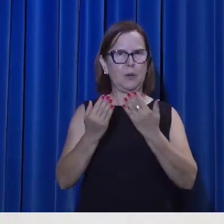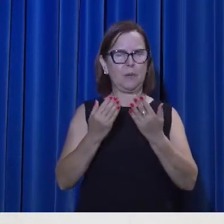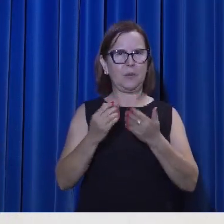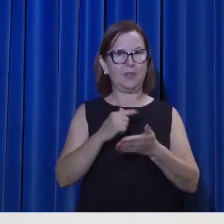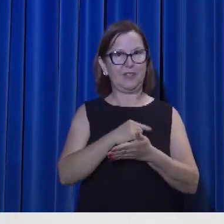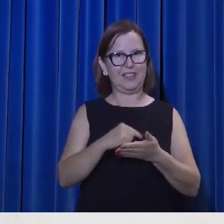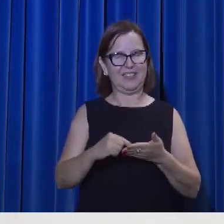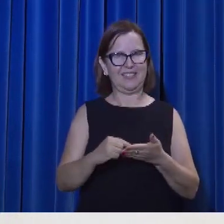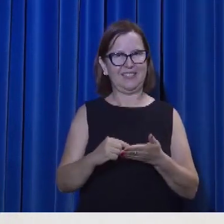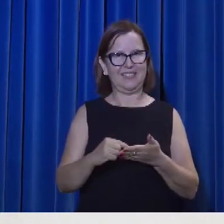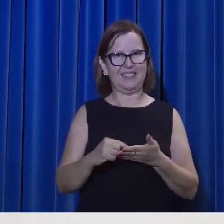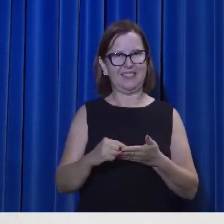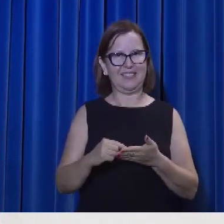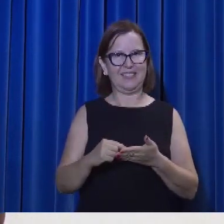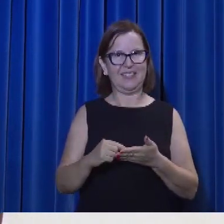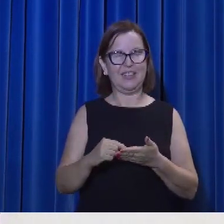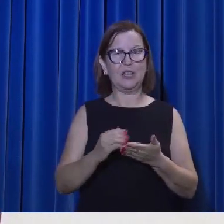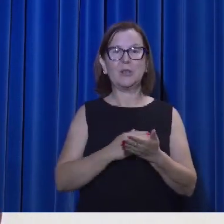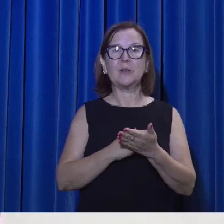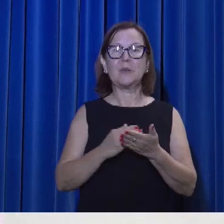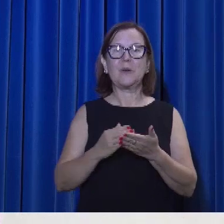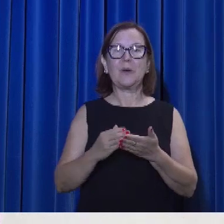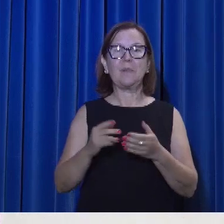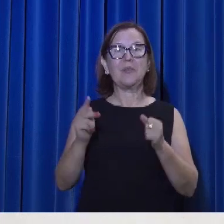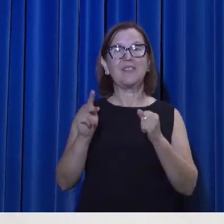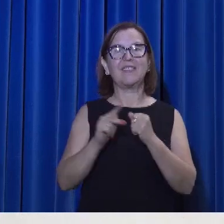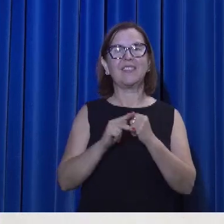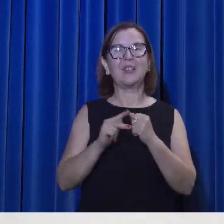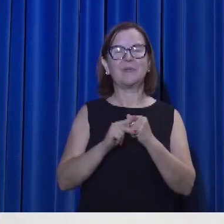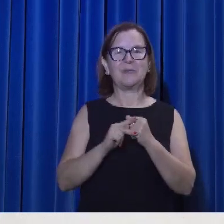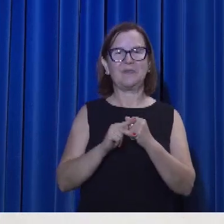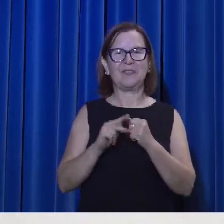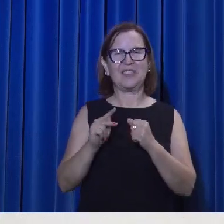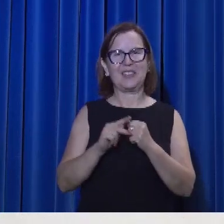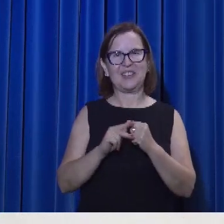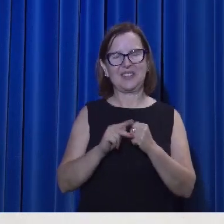No princípio era o Verbo. O Verbo